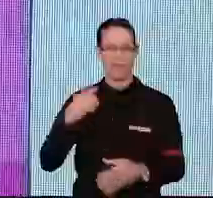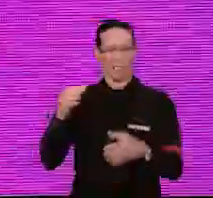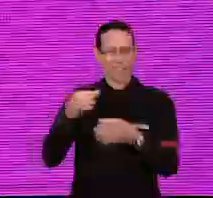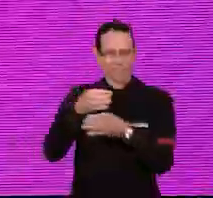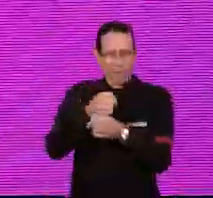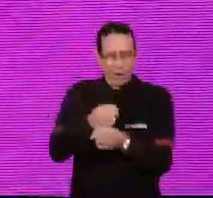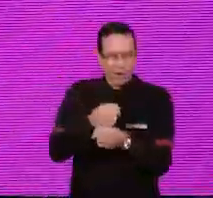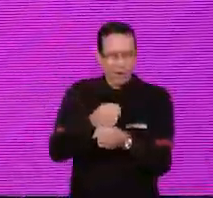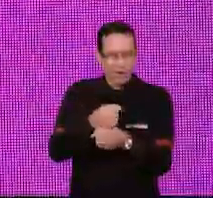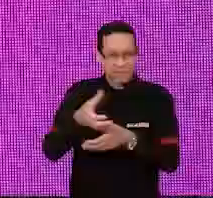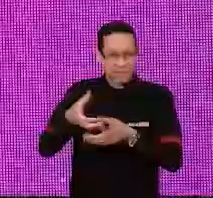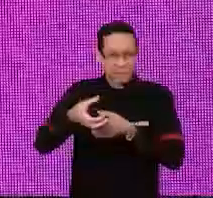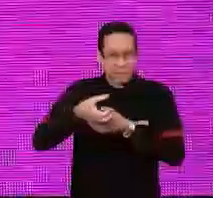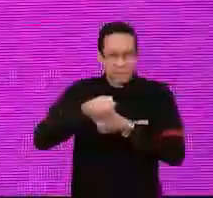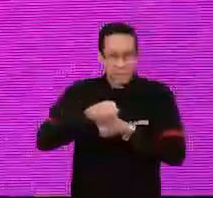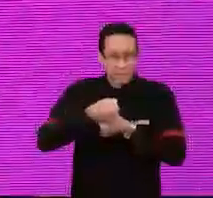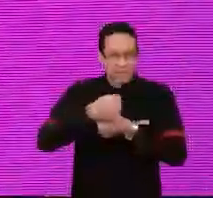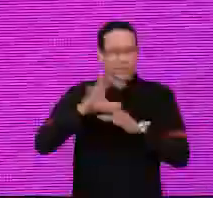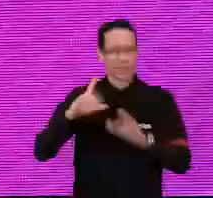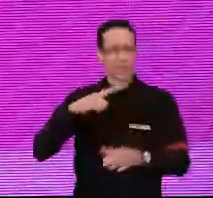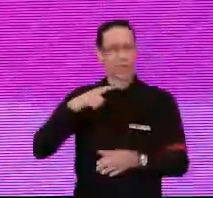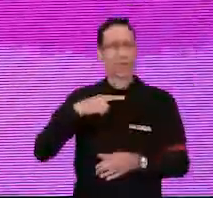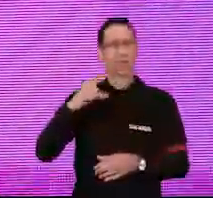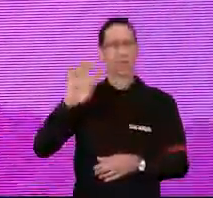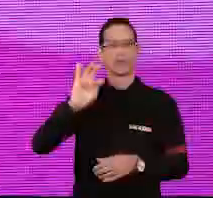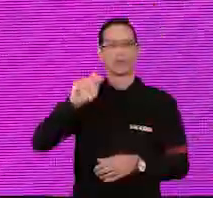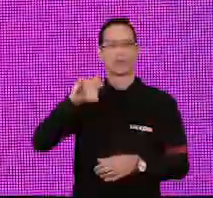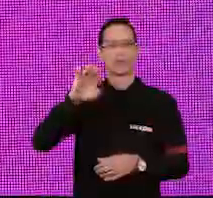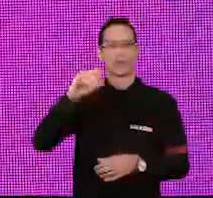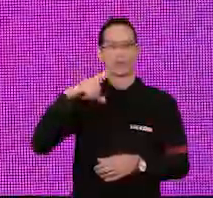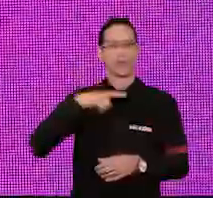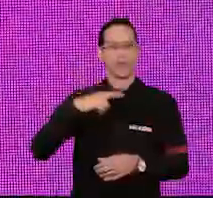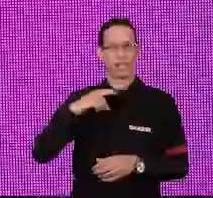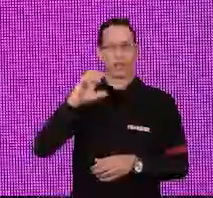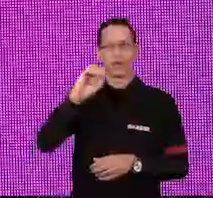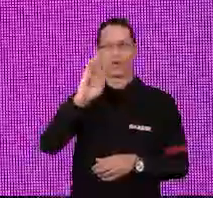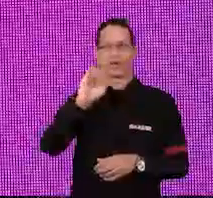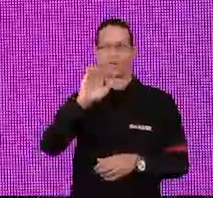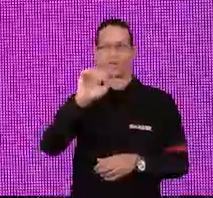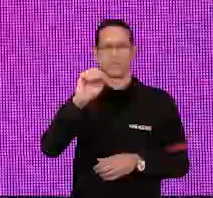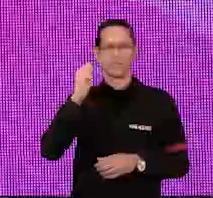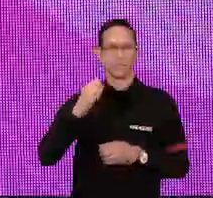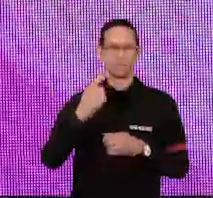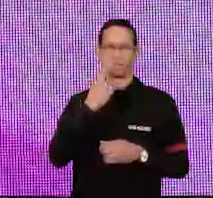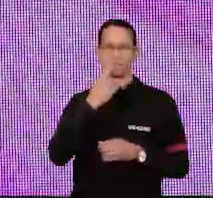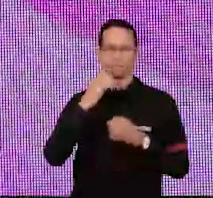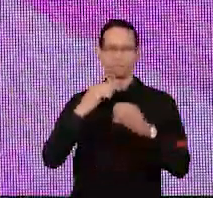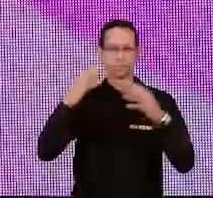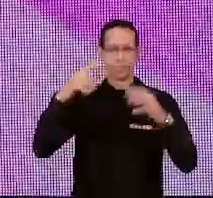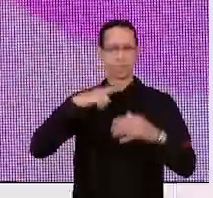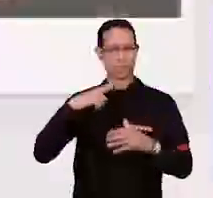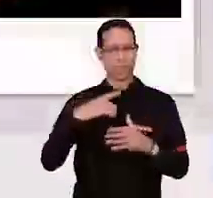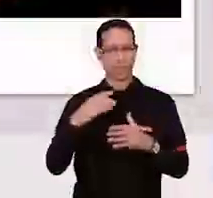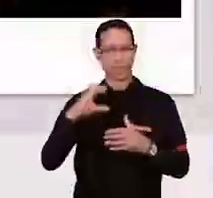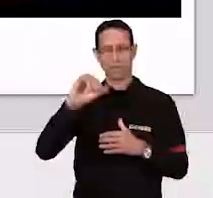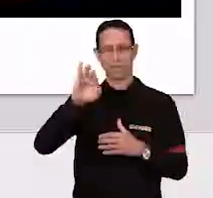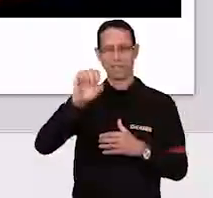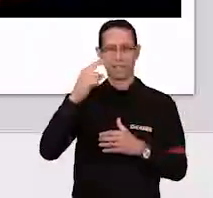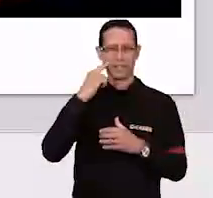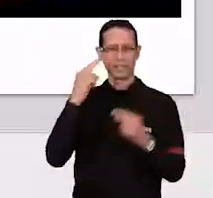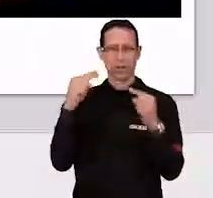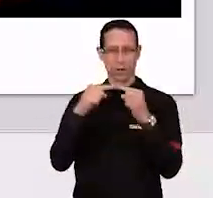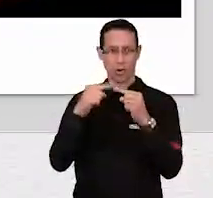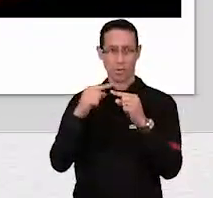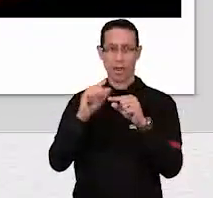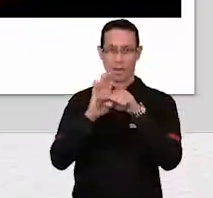timpânica íntegra, já tem osteólise na bula timpânica, ele tem uma otite média associada. Então, esse caso que é da Cris, né, ela